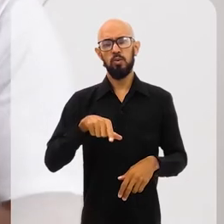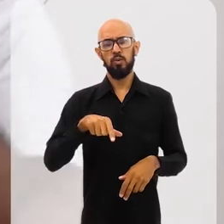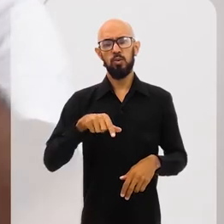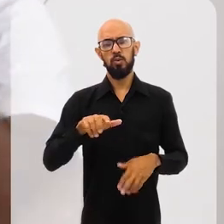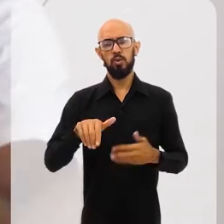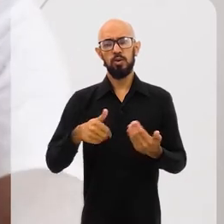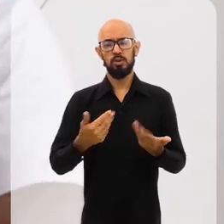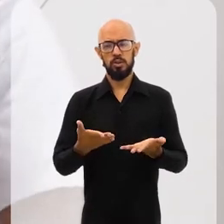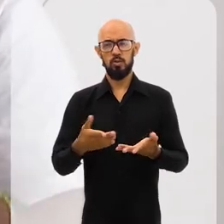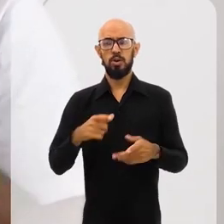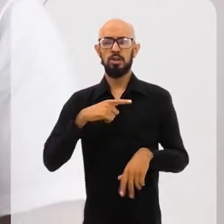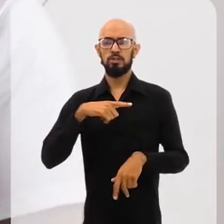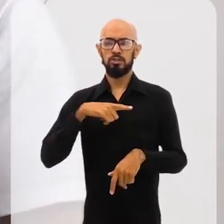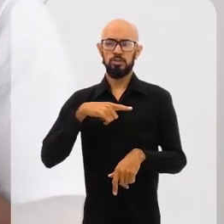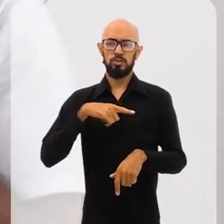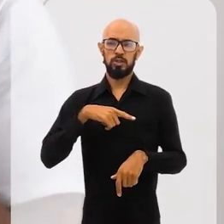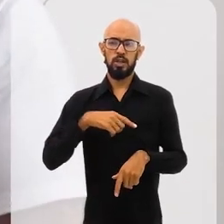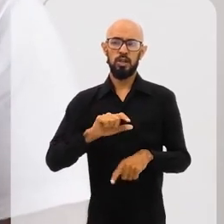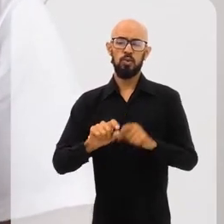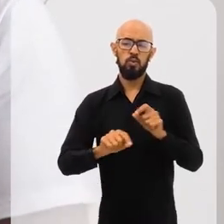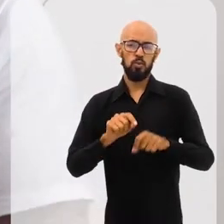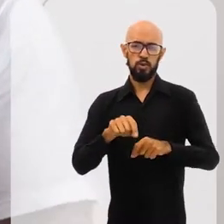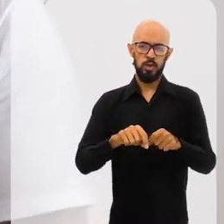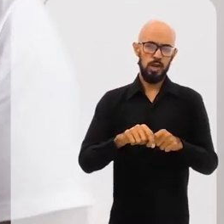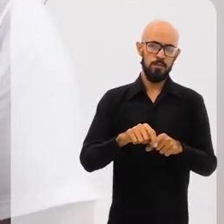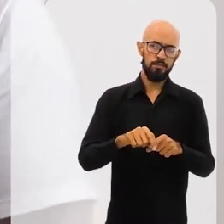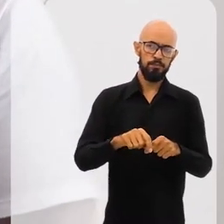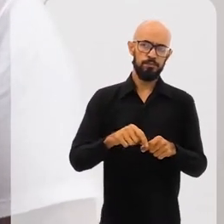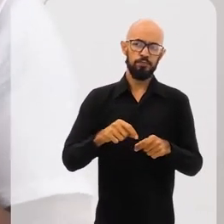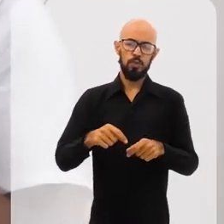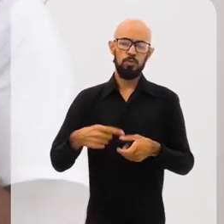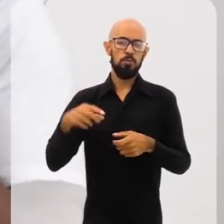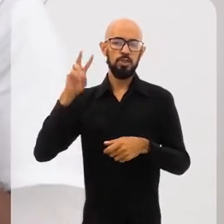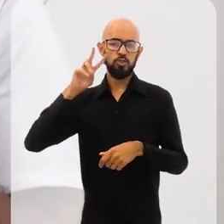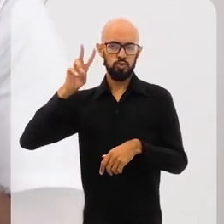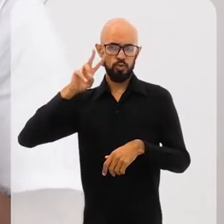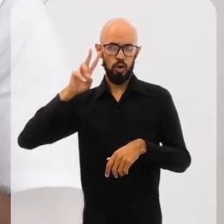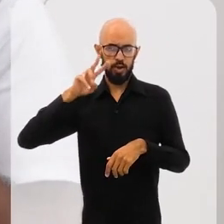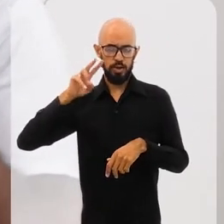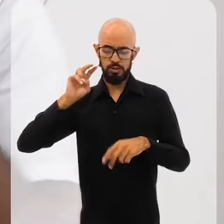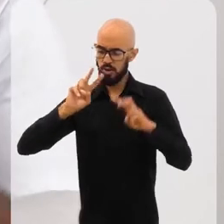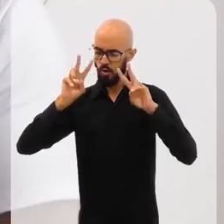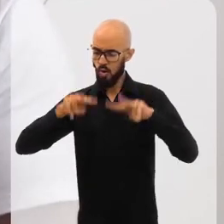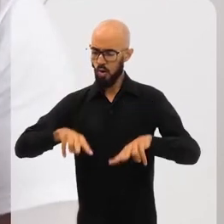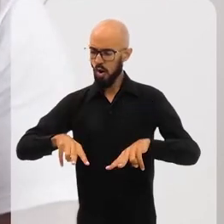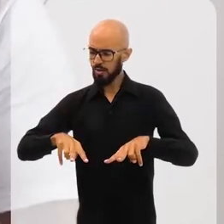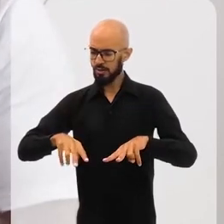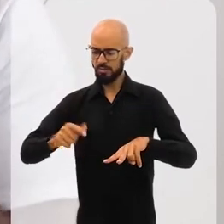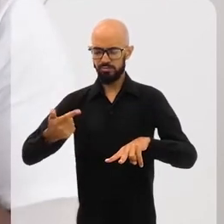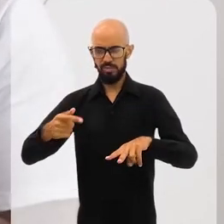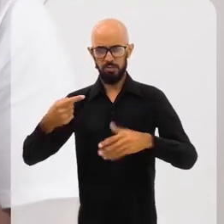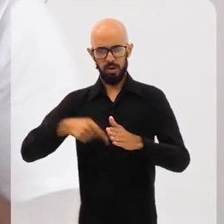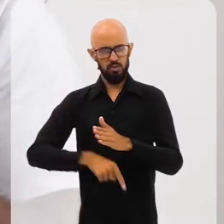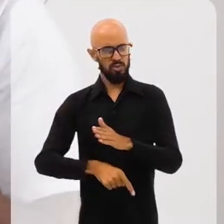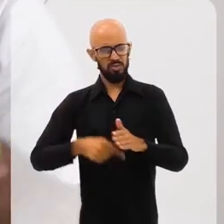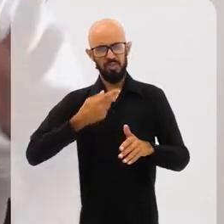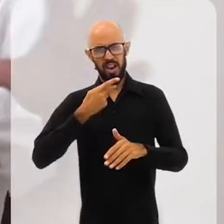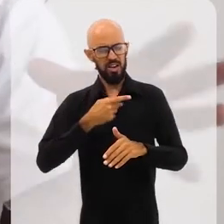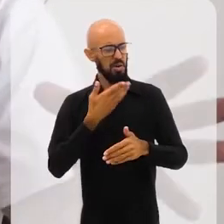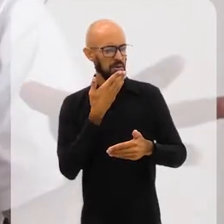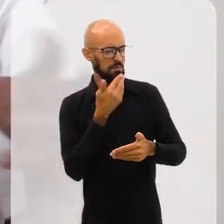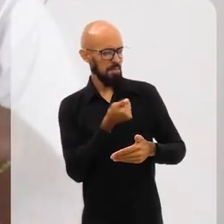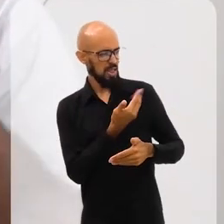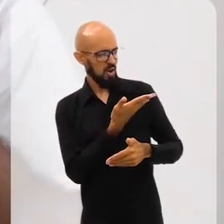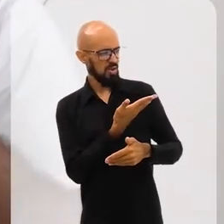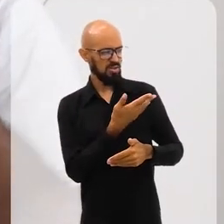tudo mais, lá eram os cabildos. Então tem muita história por trás de tudo isso, para as pessoas chegarem e olharem isso de uma forma superficial e achando que um tem que ser